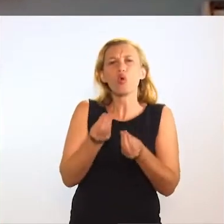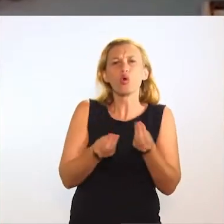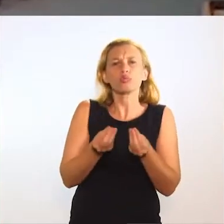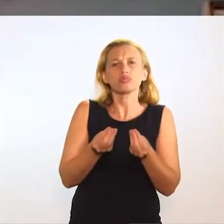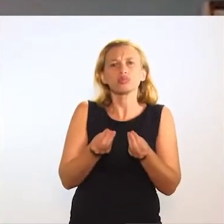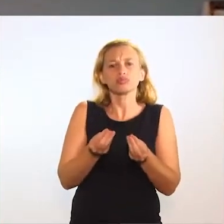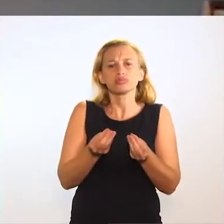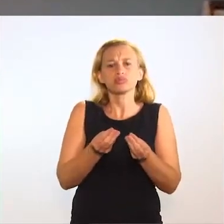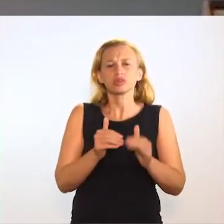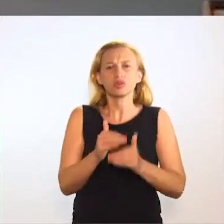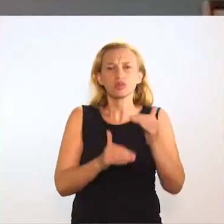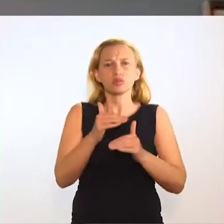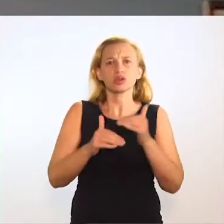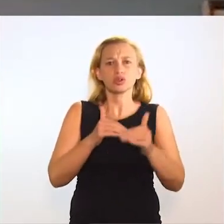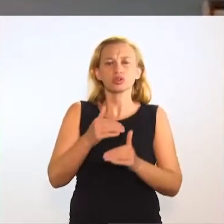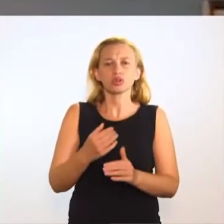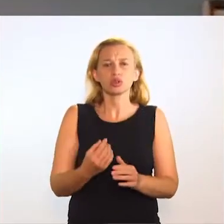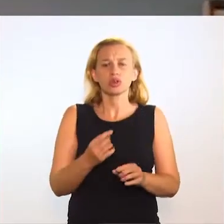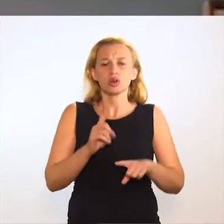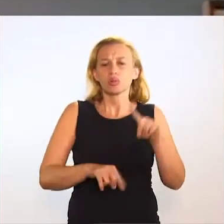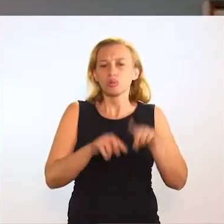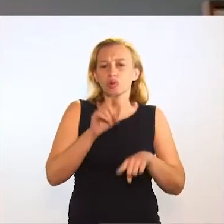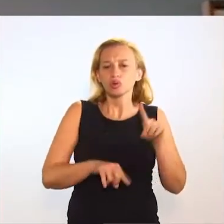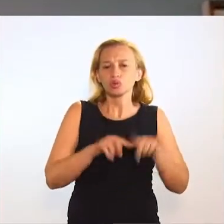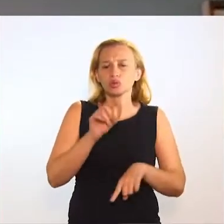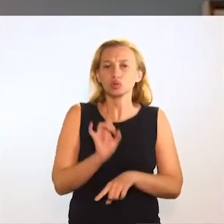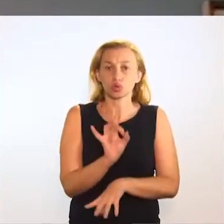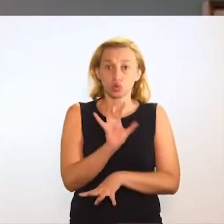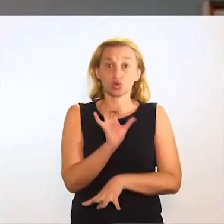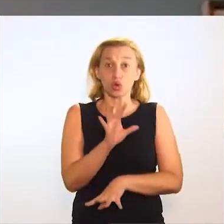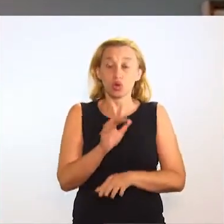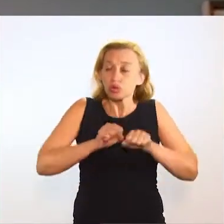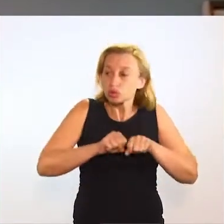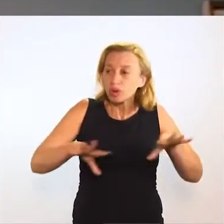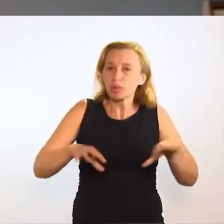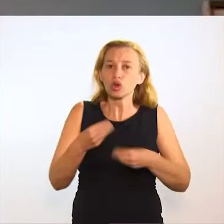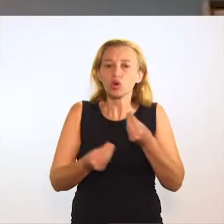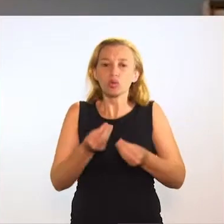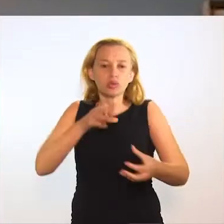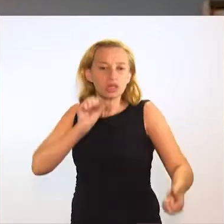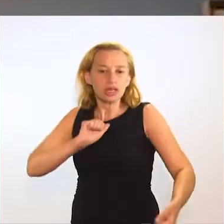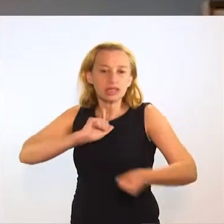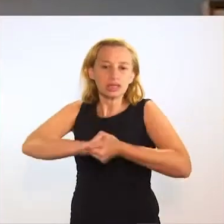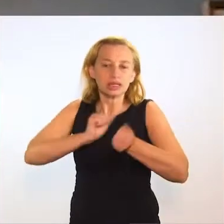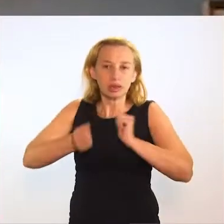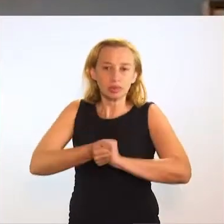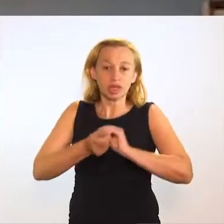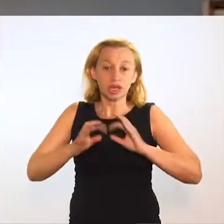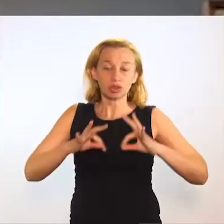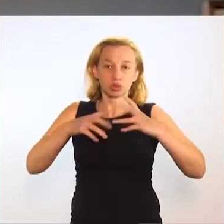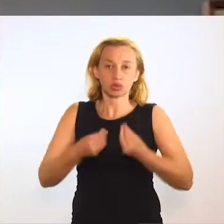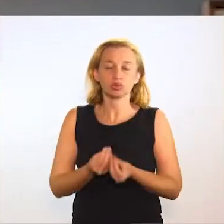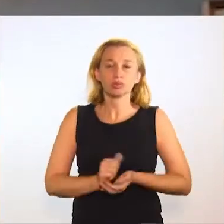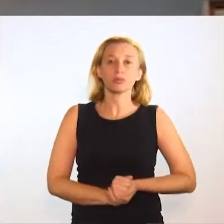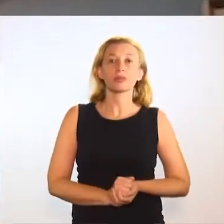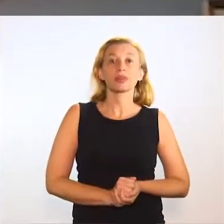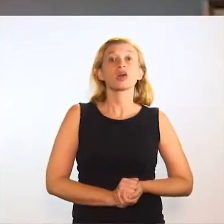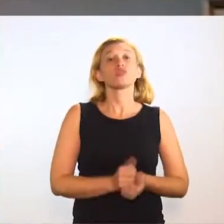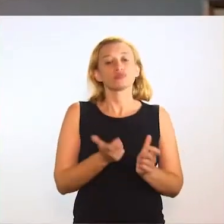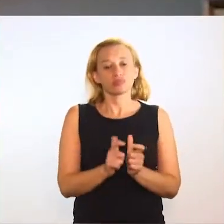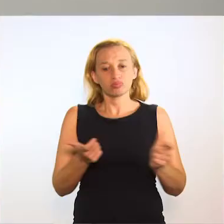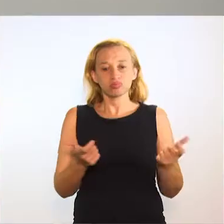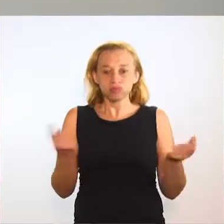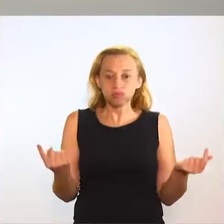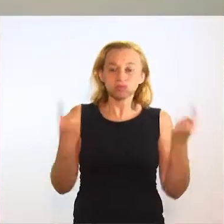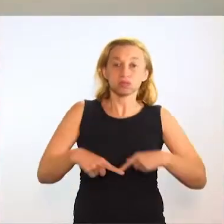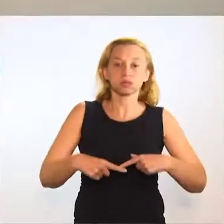do desenvolvimento do produto e o espalhamento, né, para que a rede pudesse se integrar e produzi-lo? Isso,